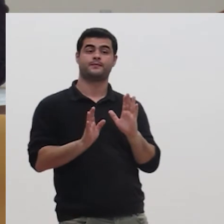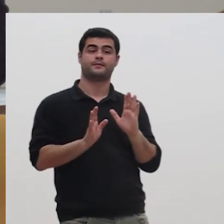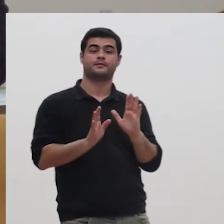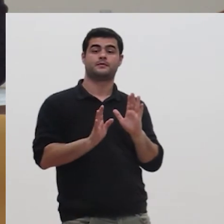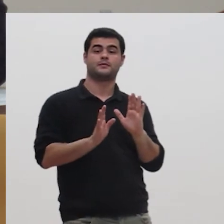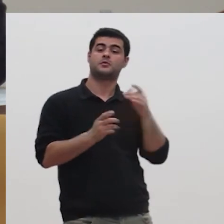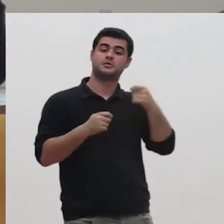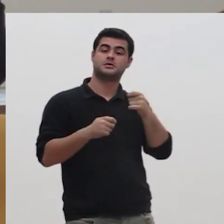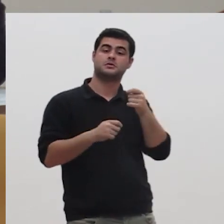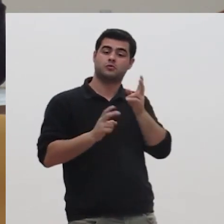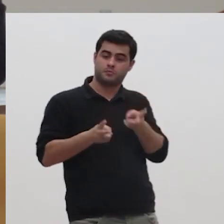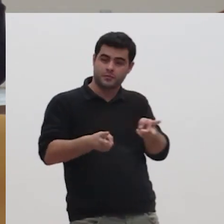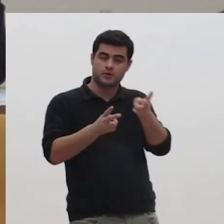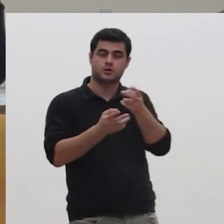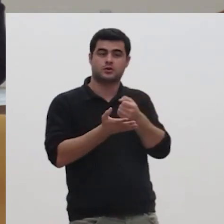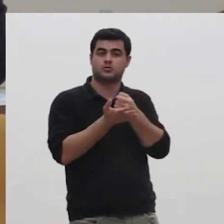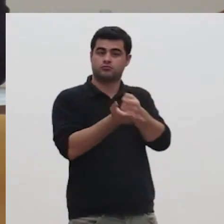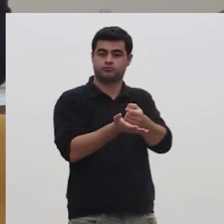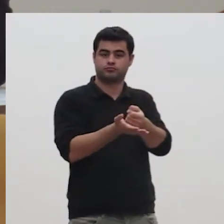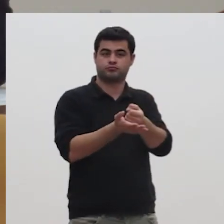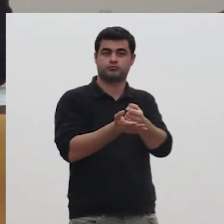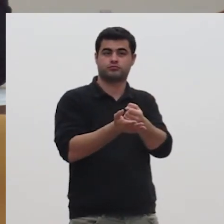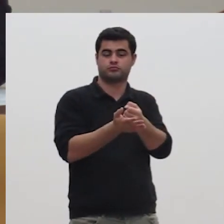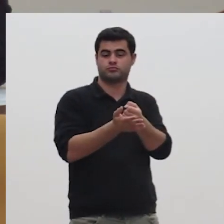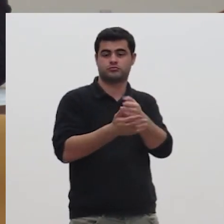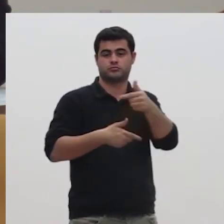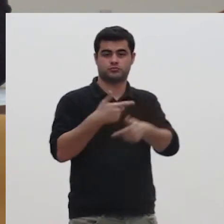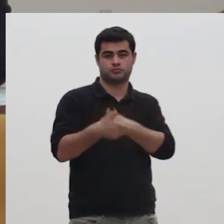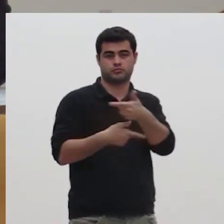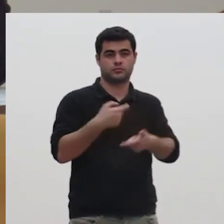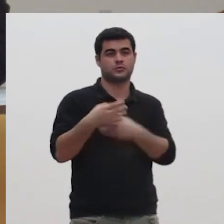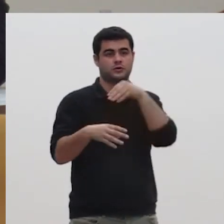os serviços de alta complexidade, que são características. A gente tem